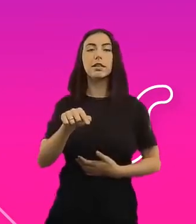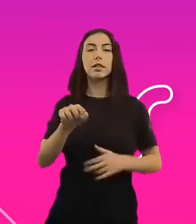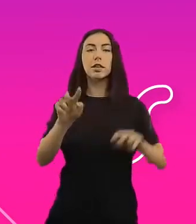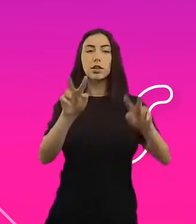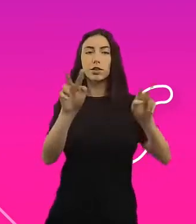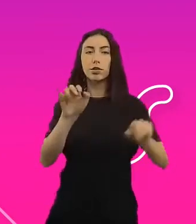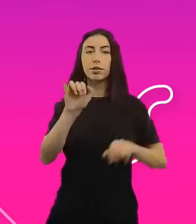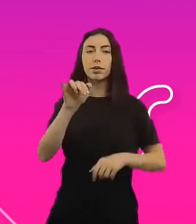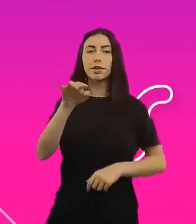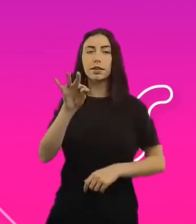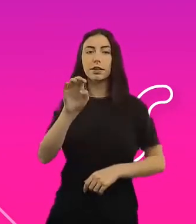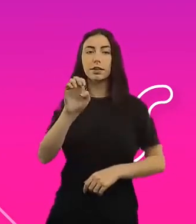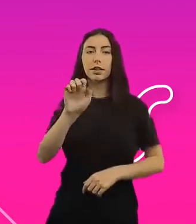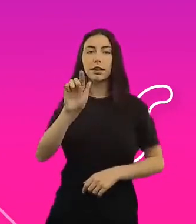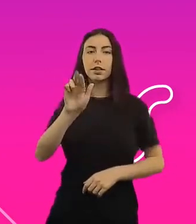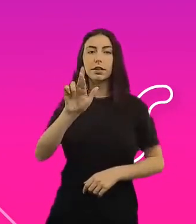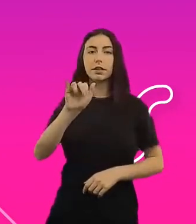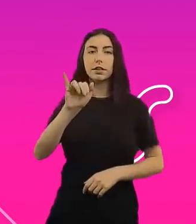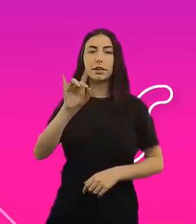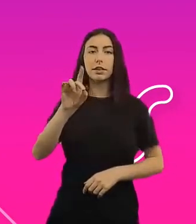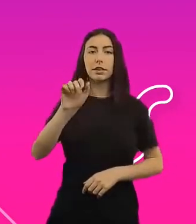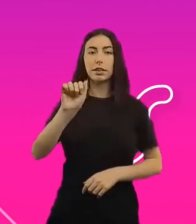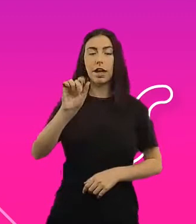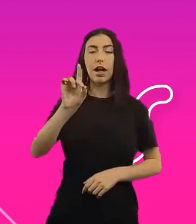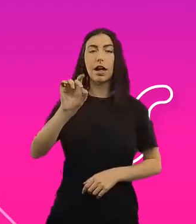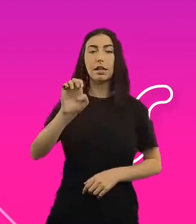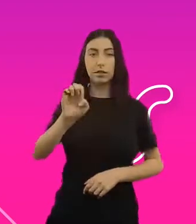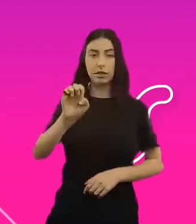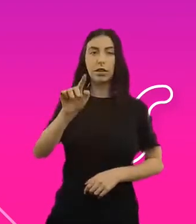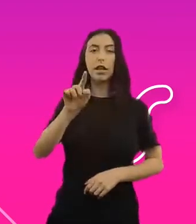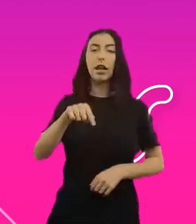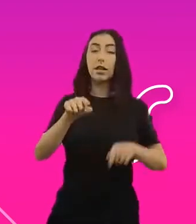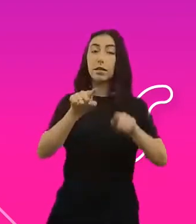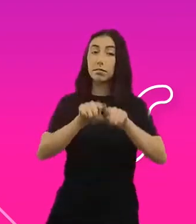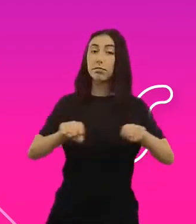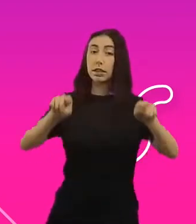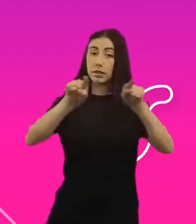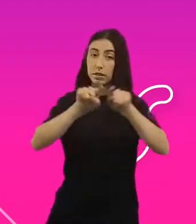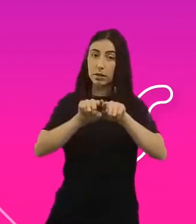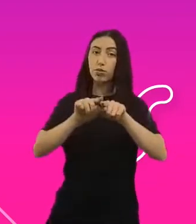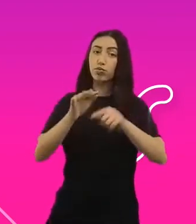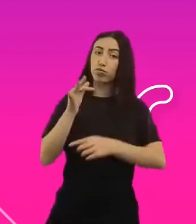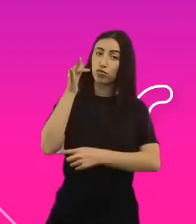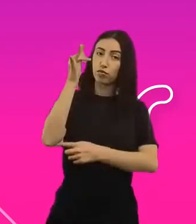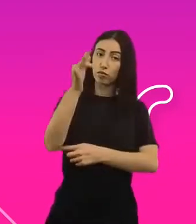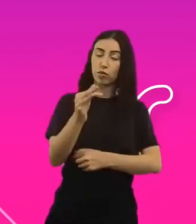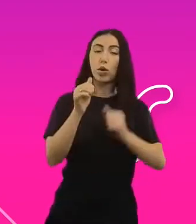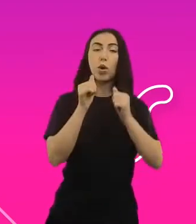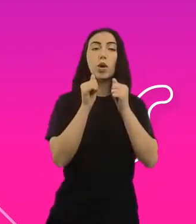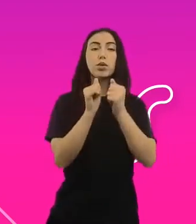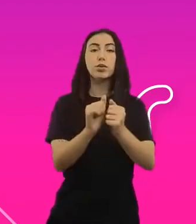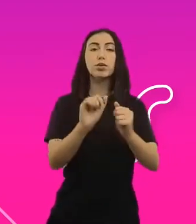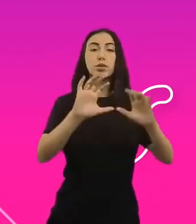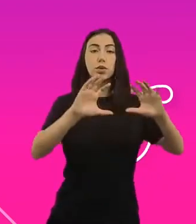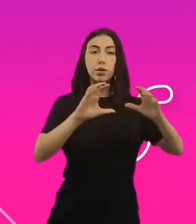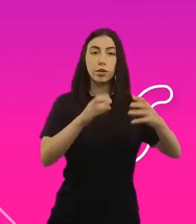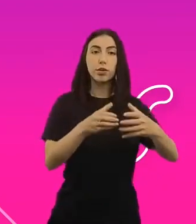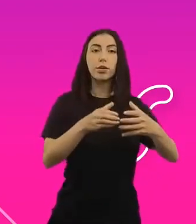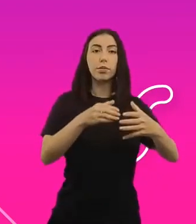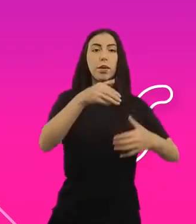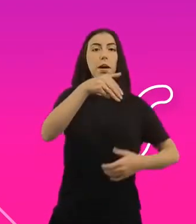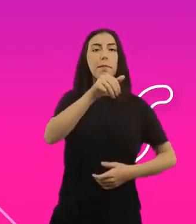a médio e longo prazo com o Instituto Maria da Penha, na sensibilização e no combate à